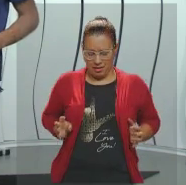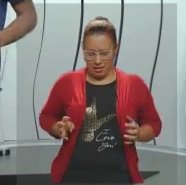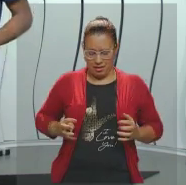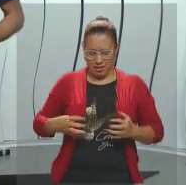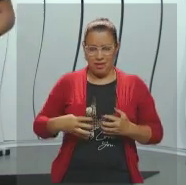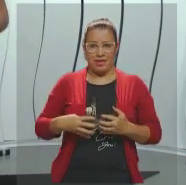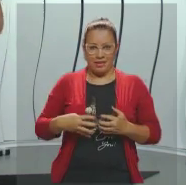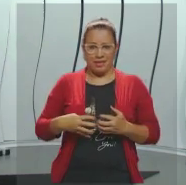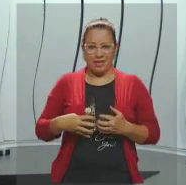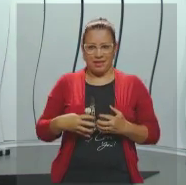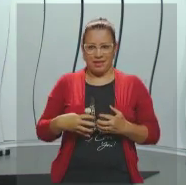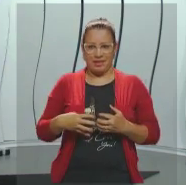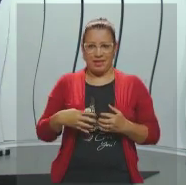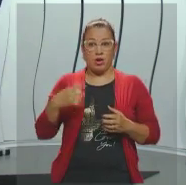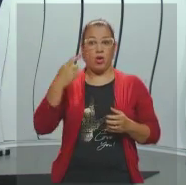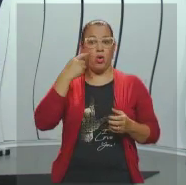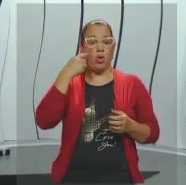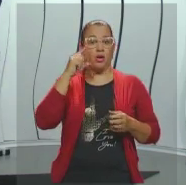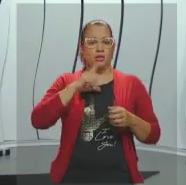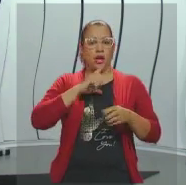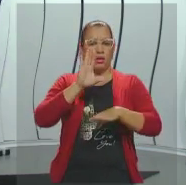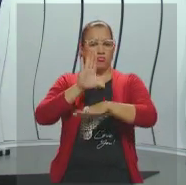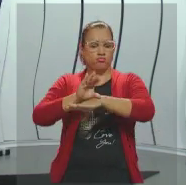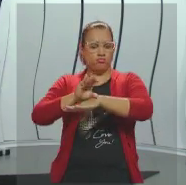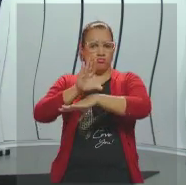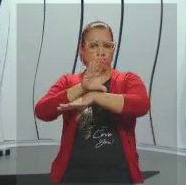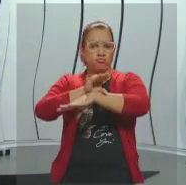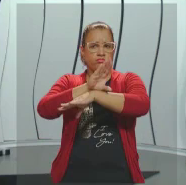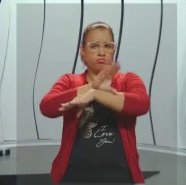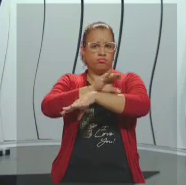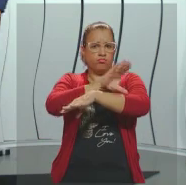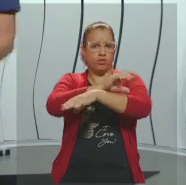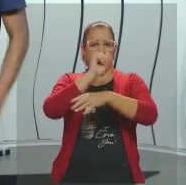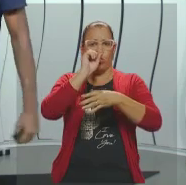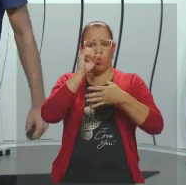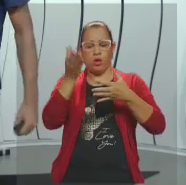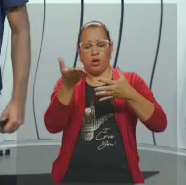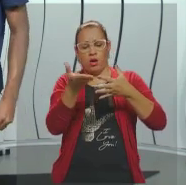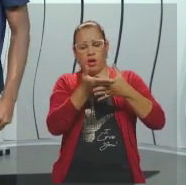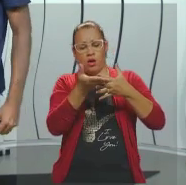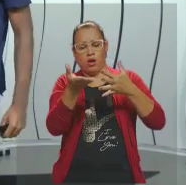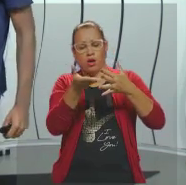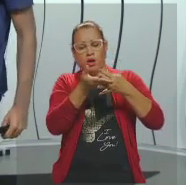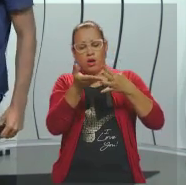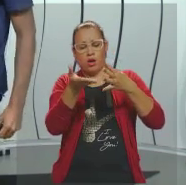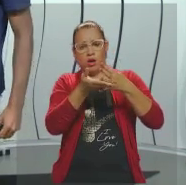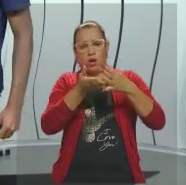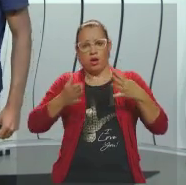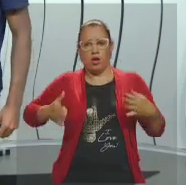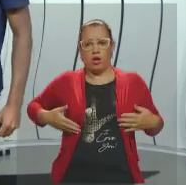as costelas e nós temos músculos intercostais, entre as costelas.